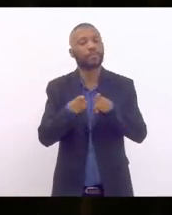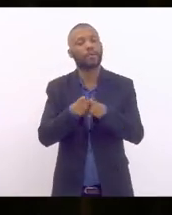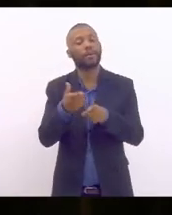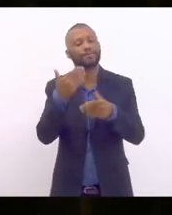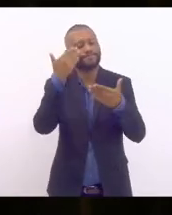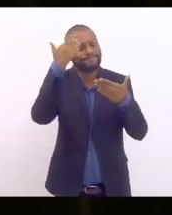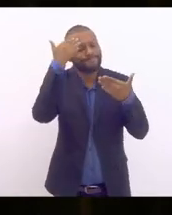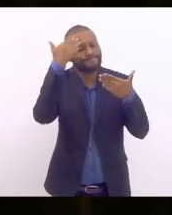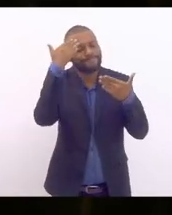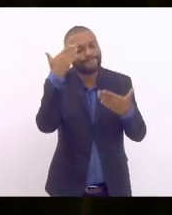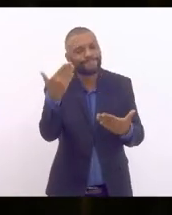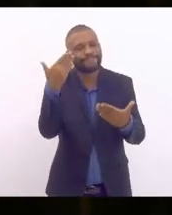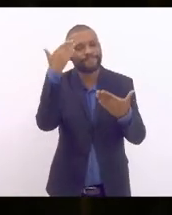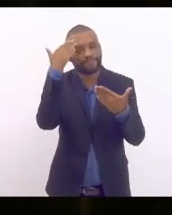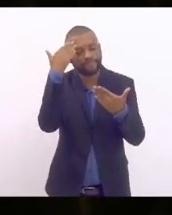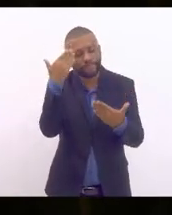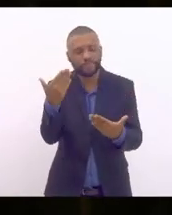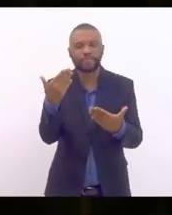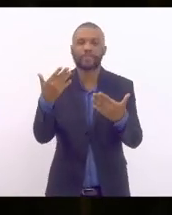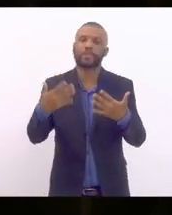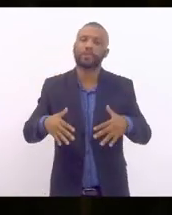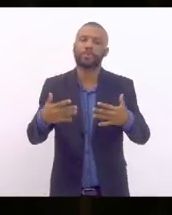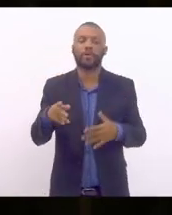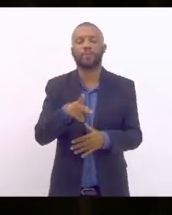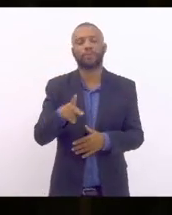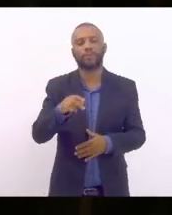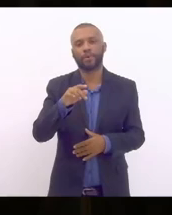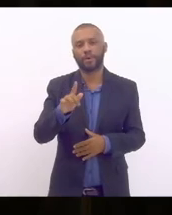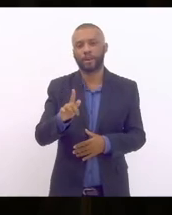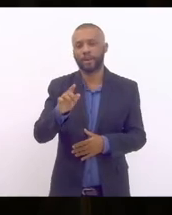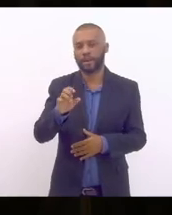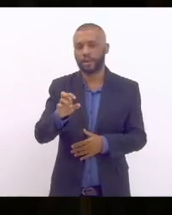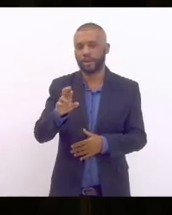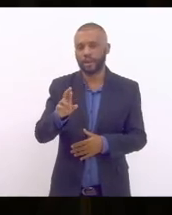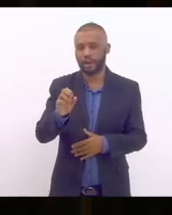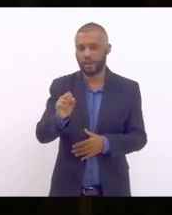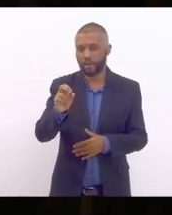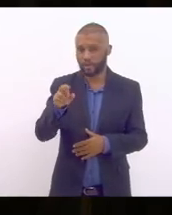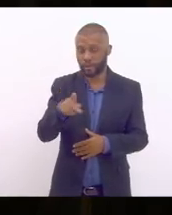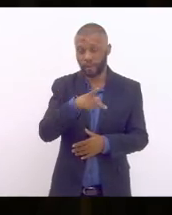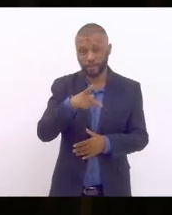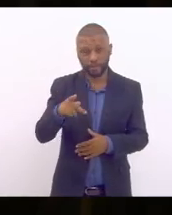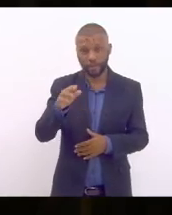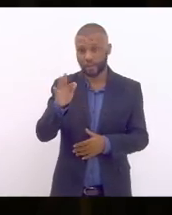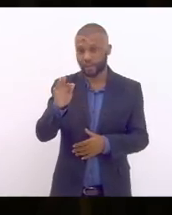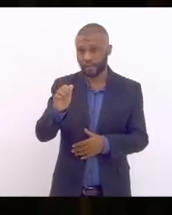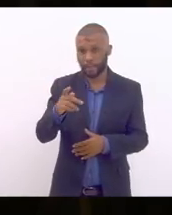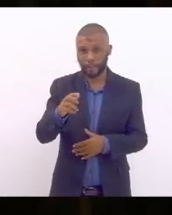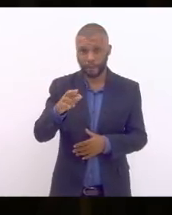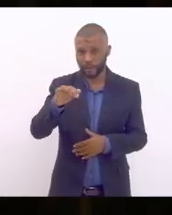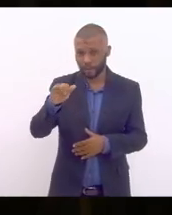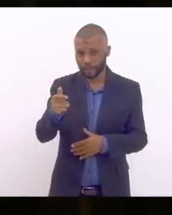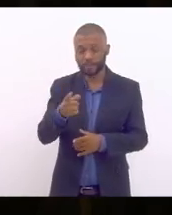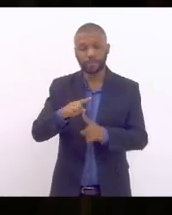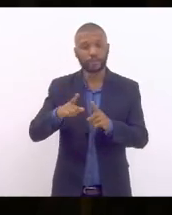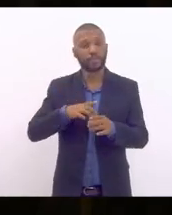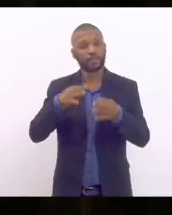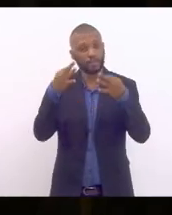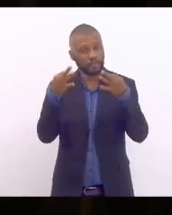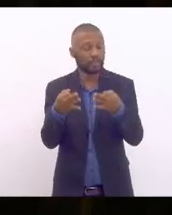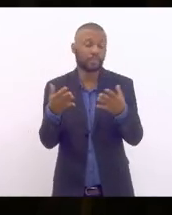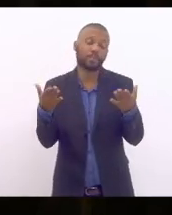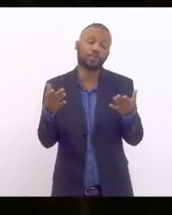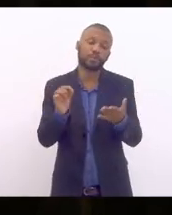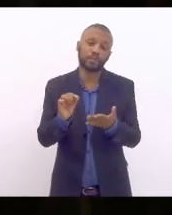profundamente é imensamente o Professor Gerson que é presidente da faperj Ele não tá aqui hoje mas com certeza se não